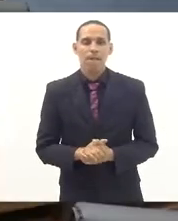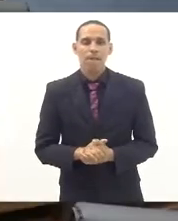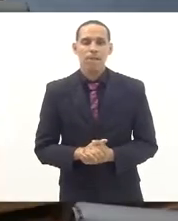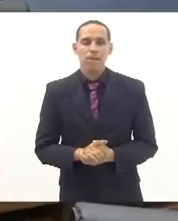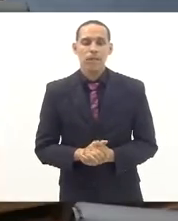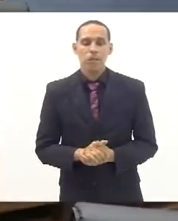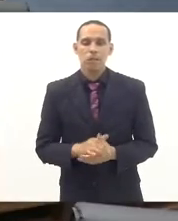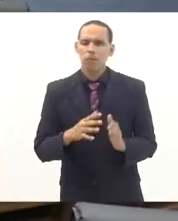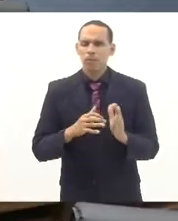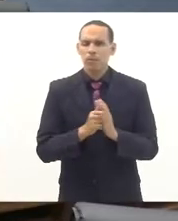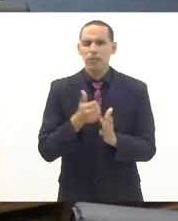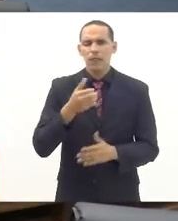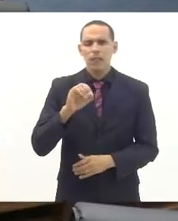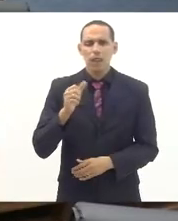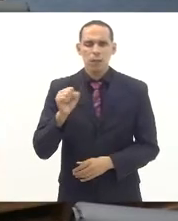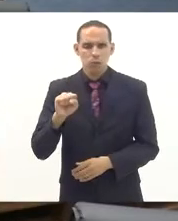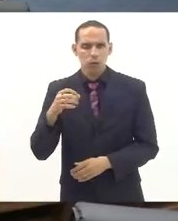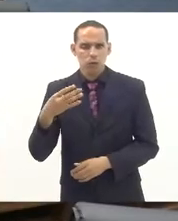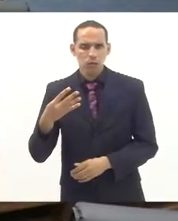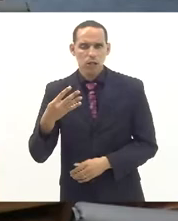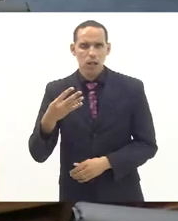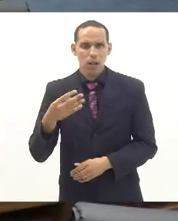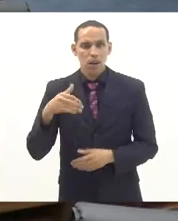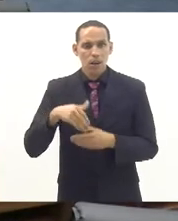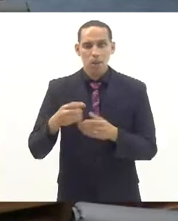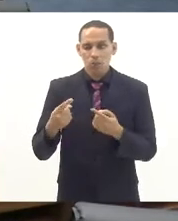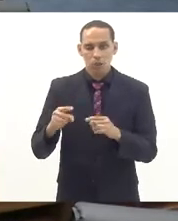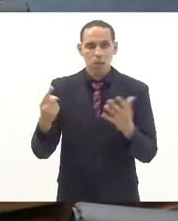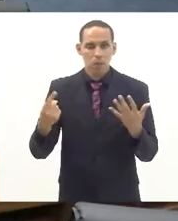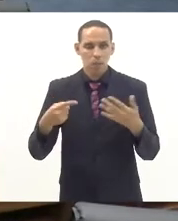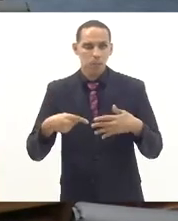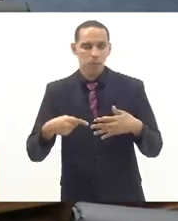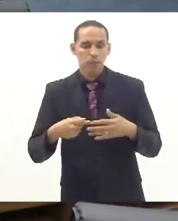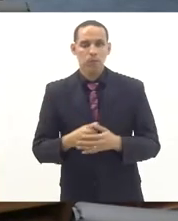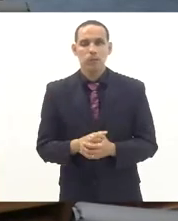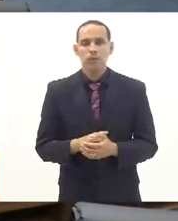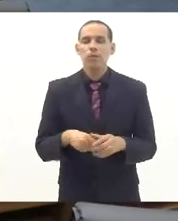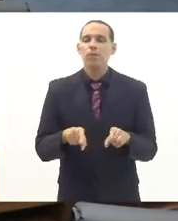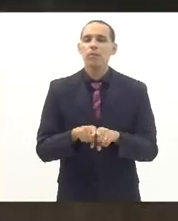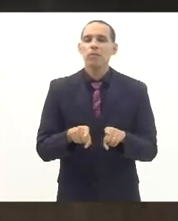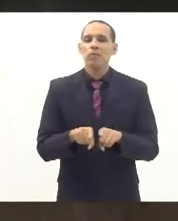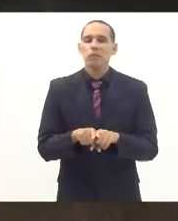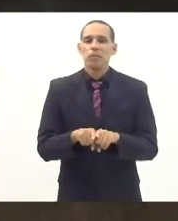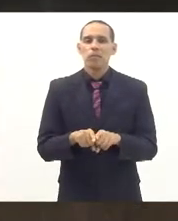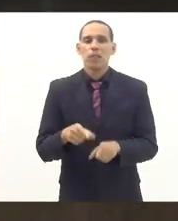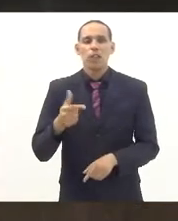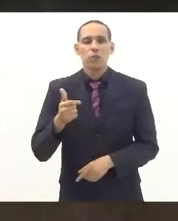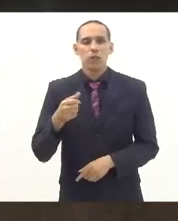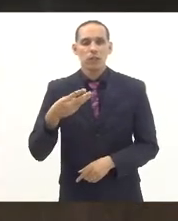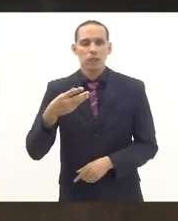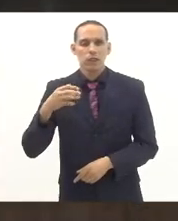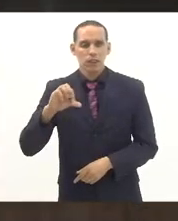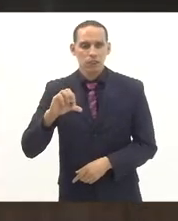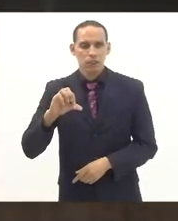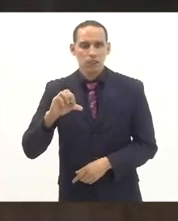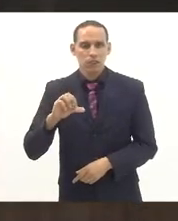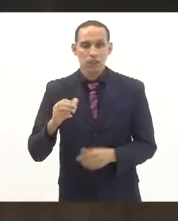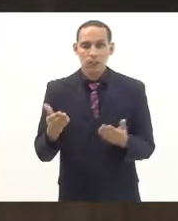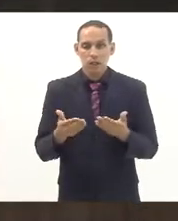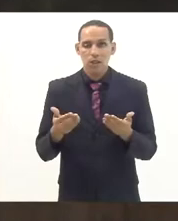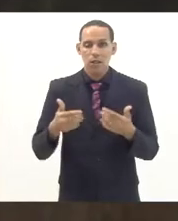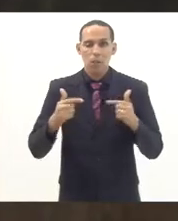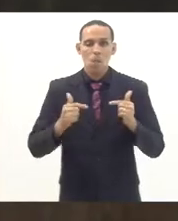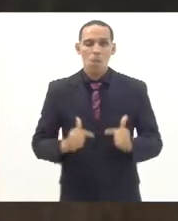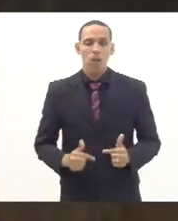para registrar no 1084 volta o contrário da bancada do PSOL e no 1239 de agora